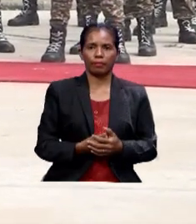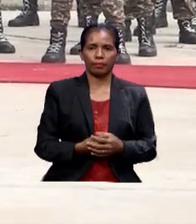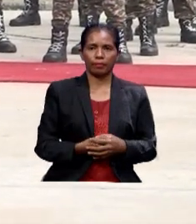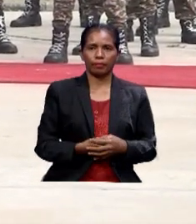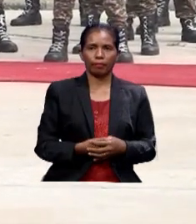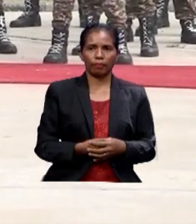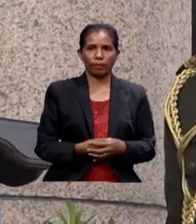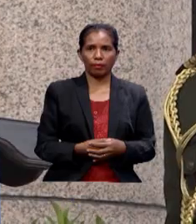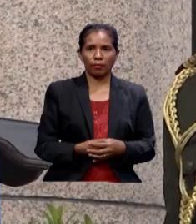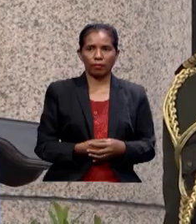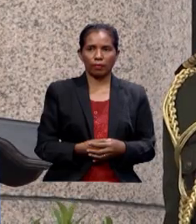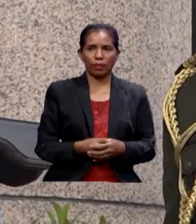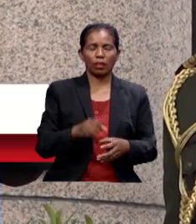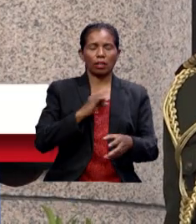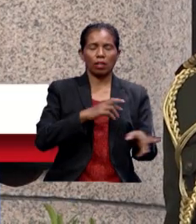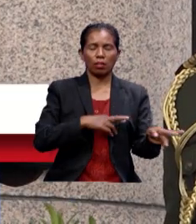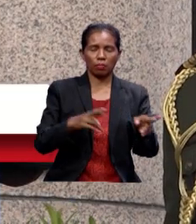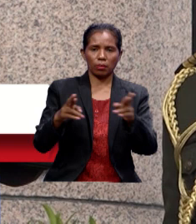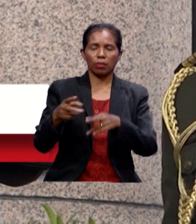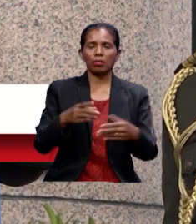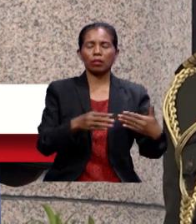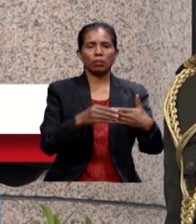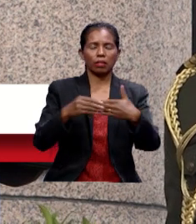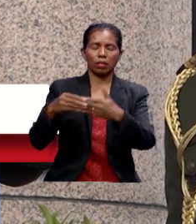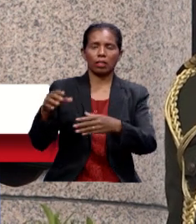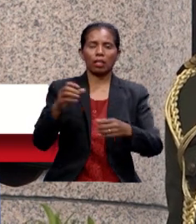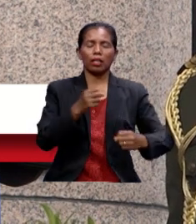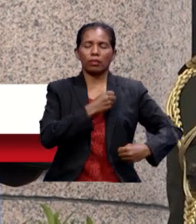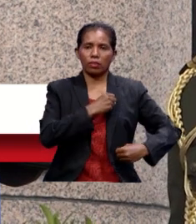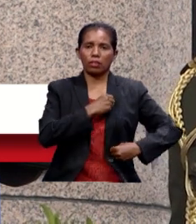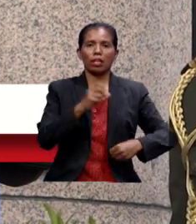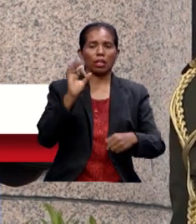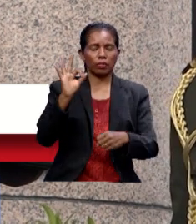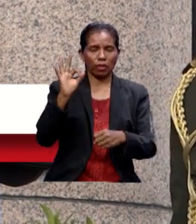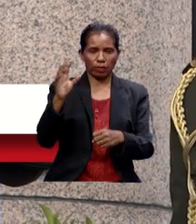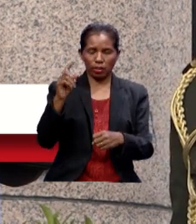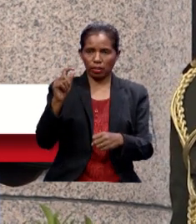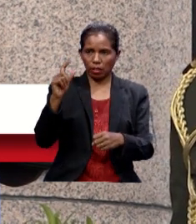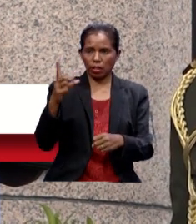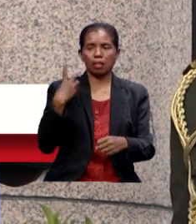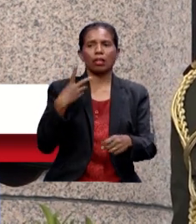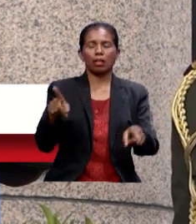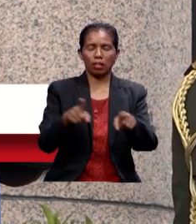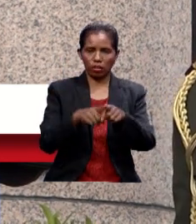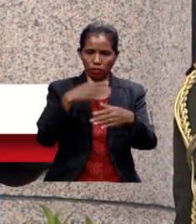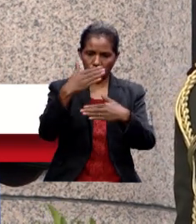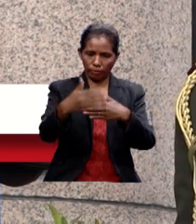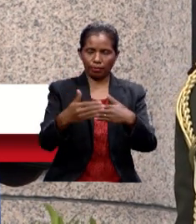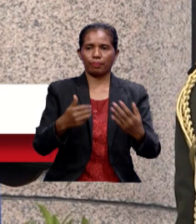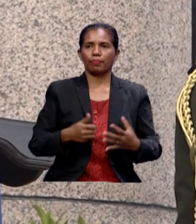Ao corpo ho ini ho tu ne dedicação na empenho e a defesa valores FF Detelli a mesa tu irmã.